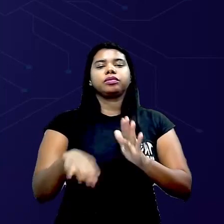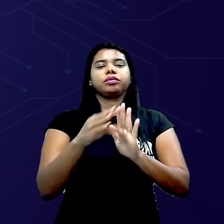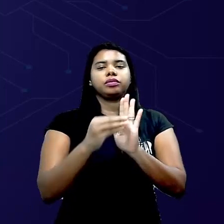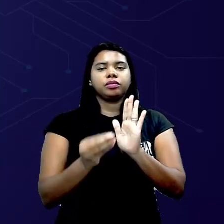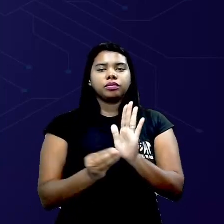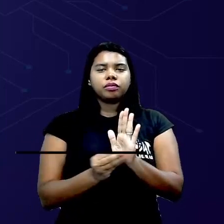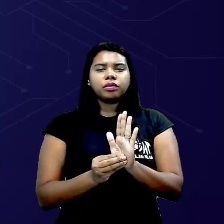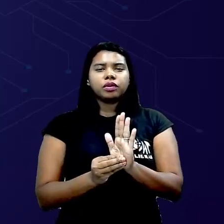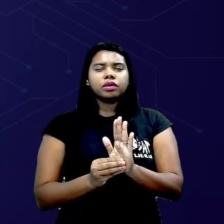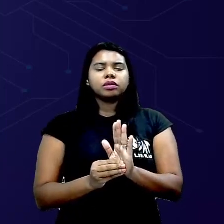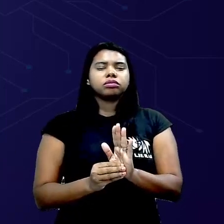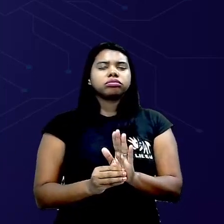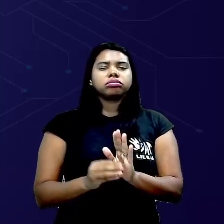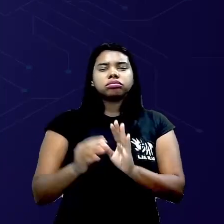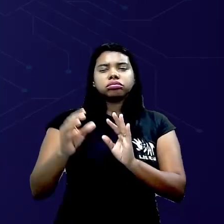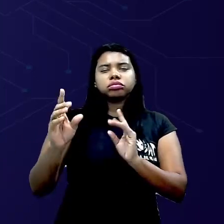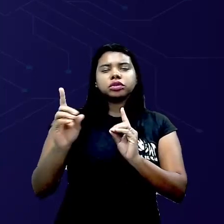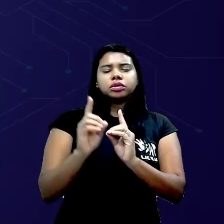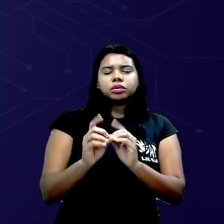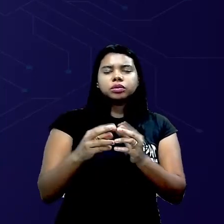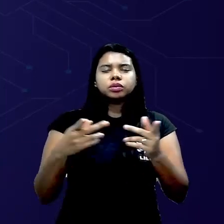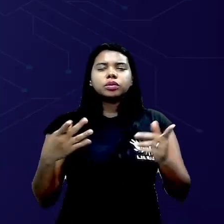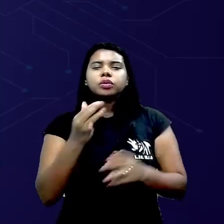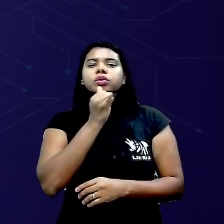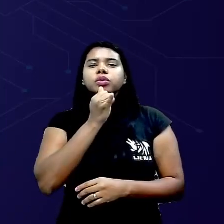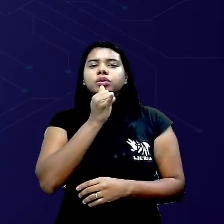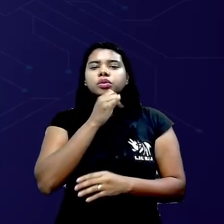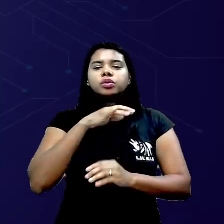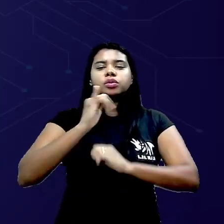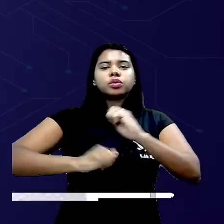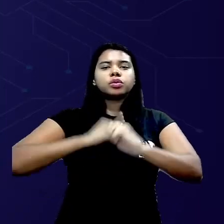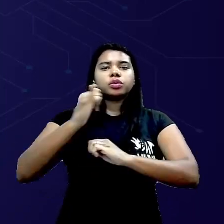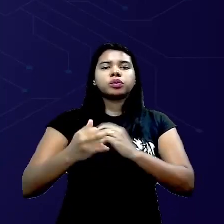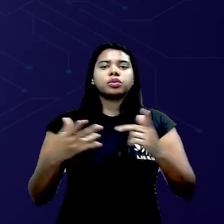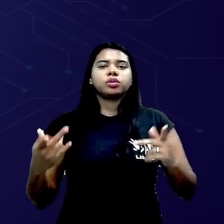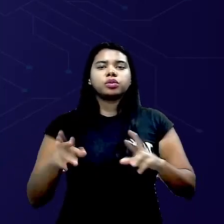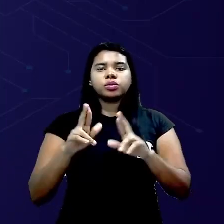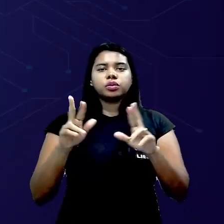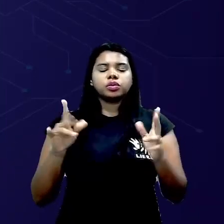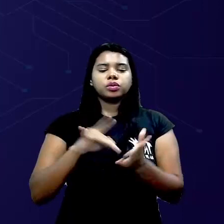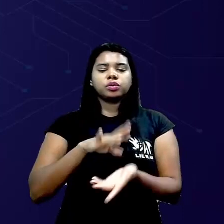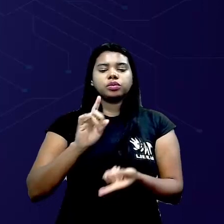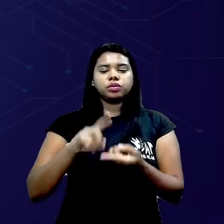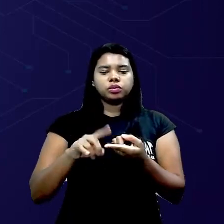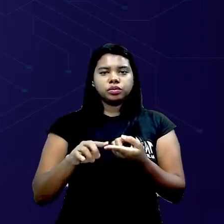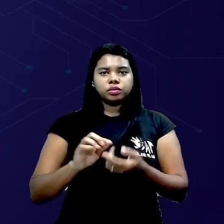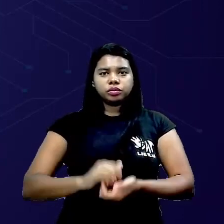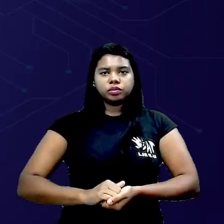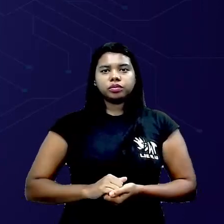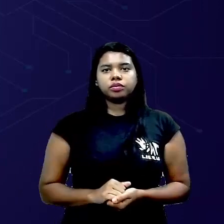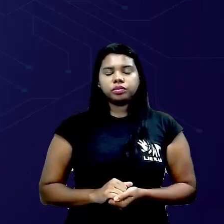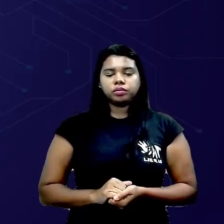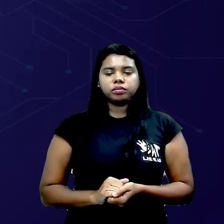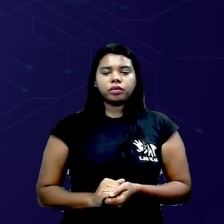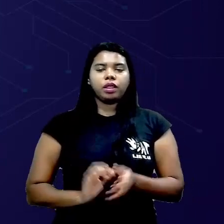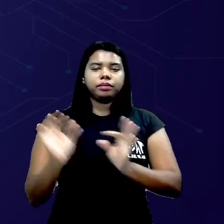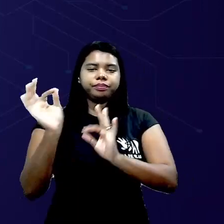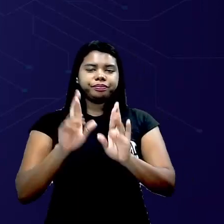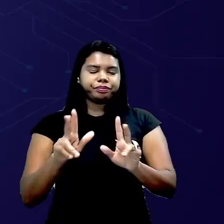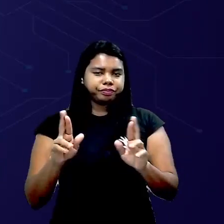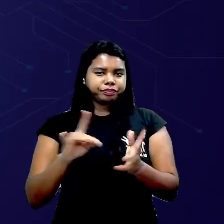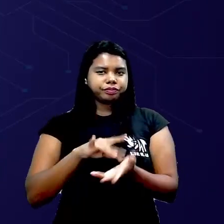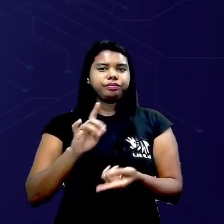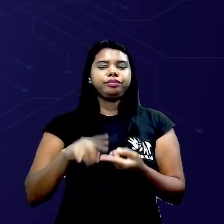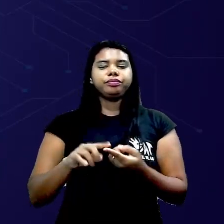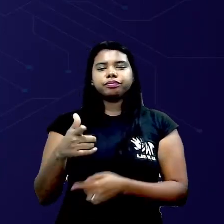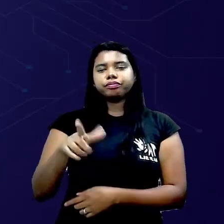na internet alguns exemplos diferentes do que a gente vai falar aqui, inclusive definições diferentes.